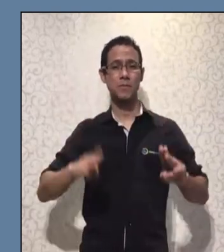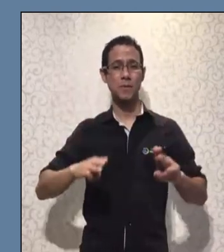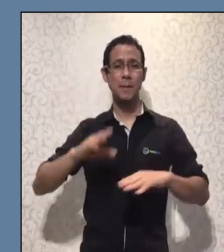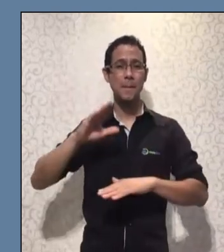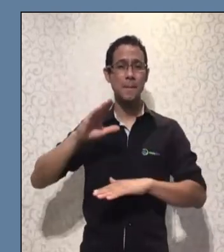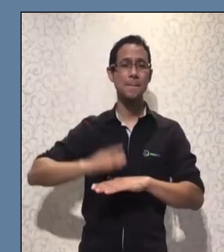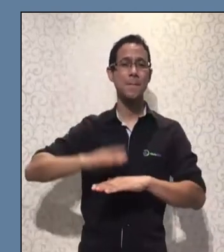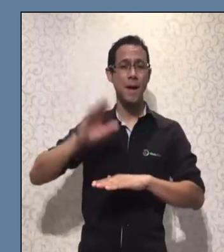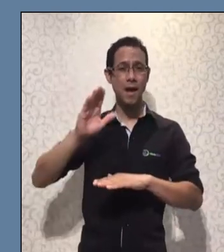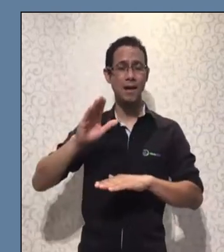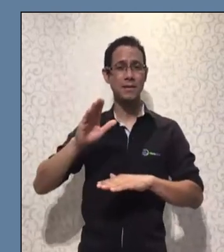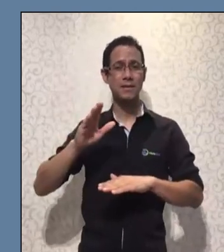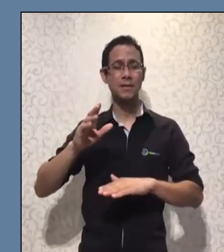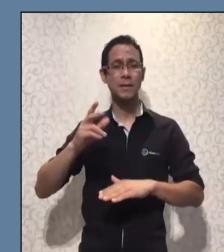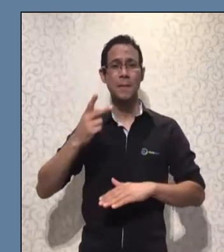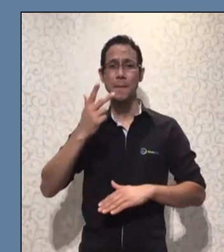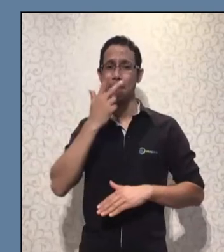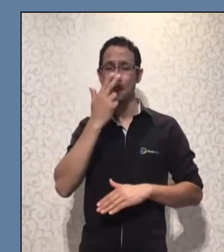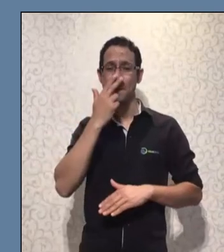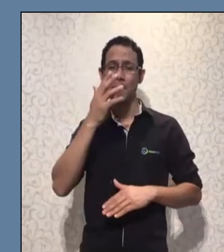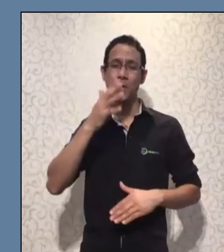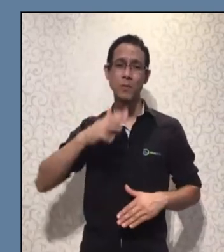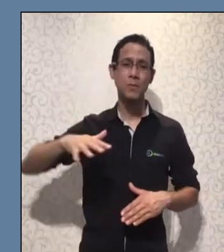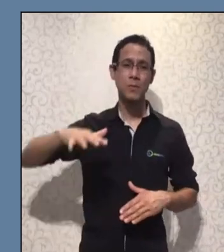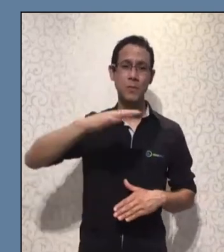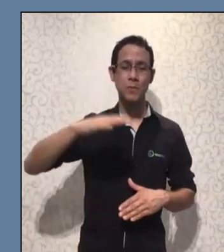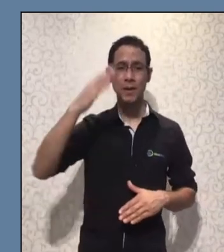fazendo um entendimento, ou levando ao